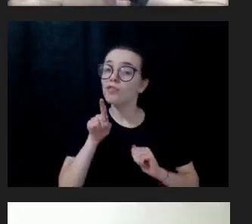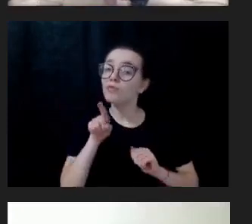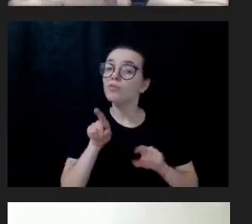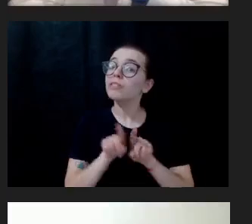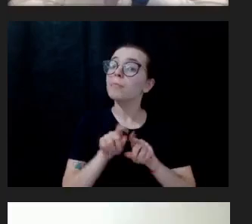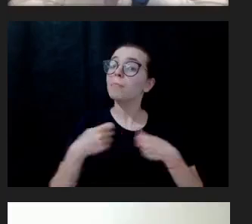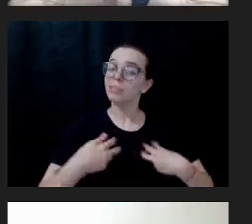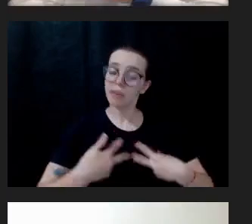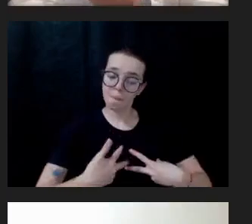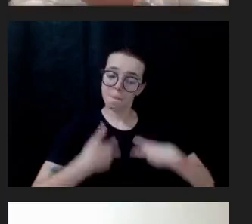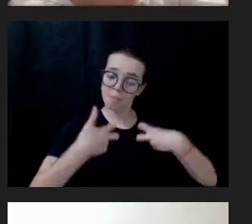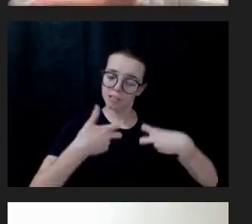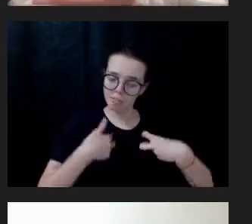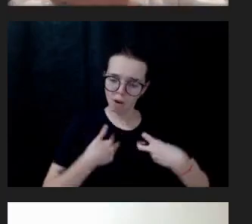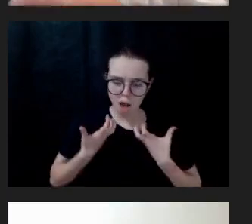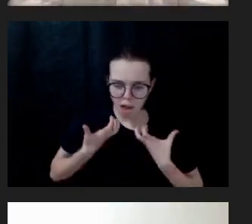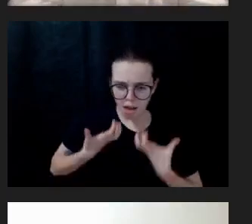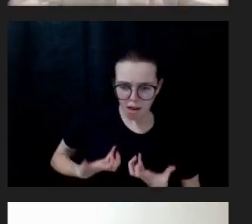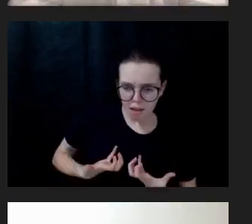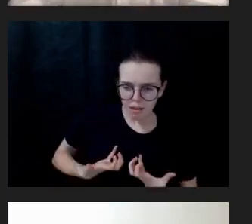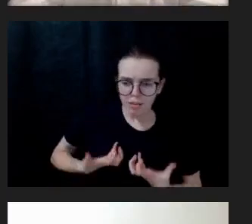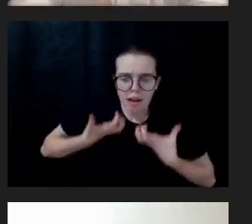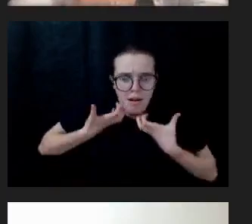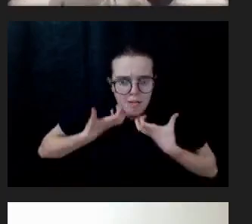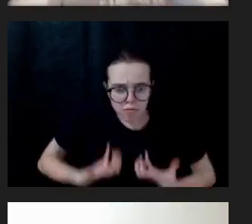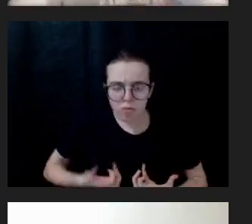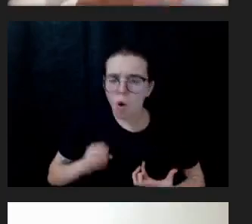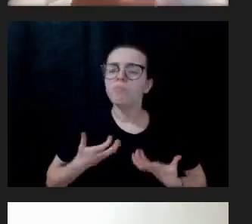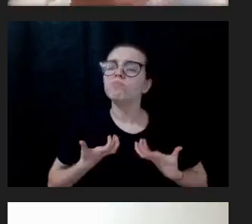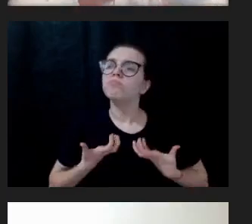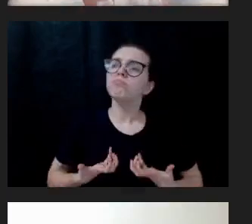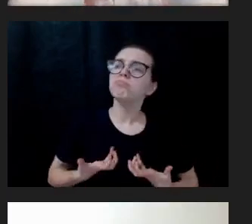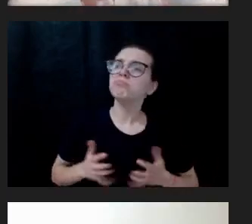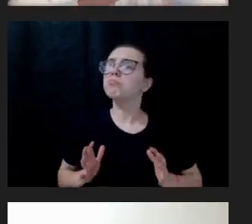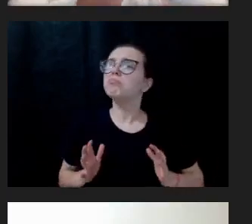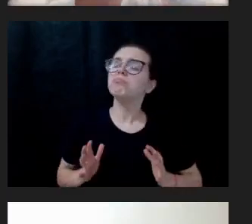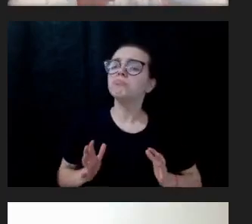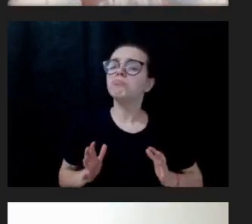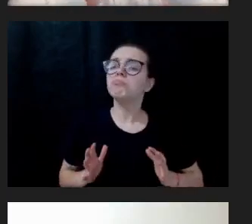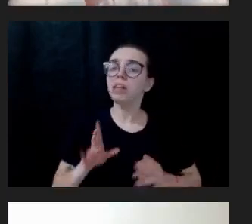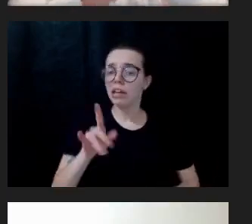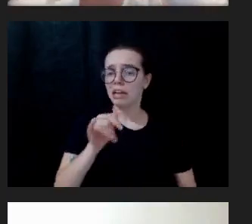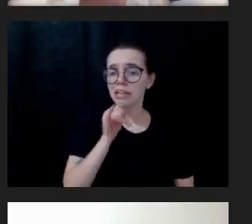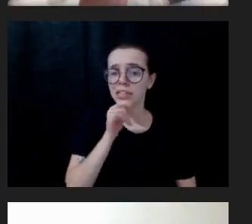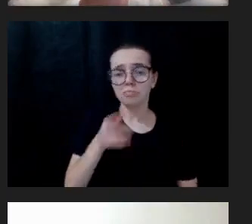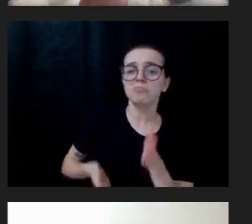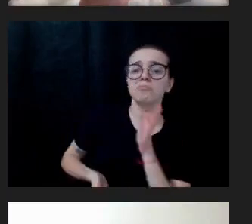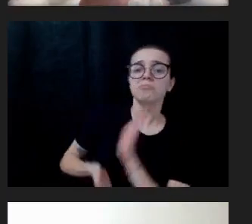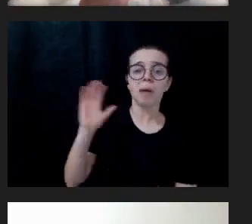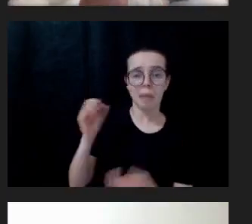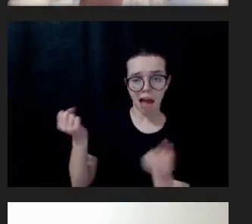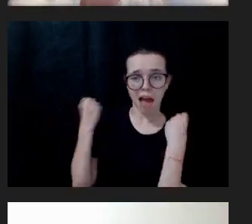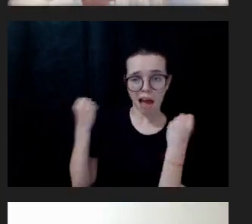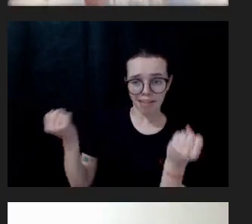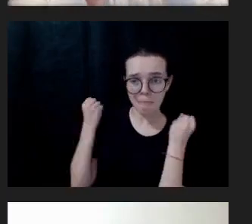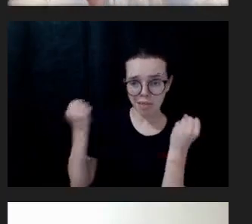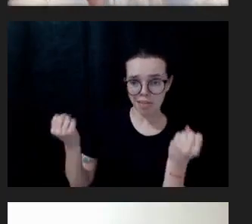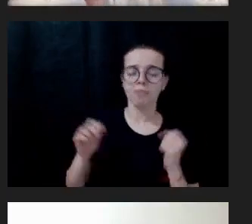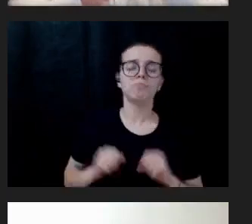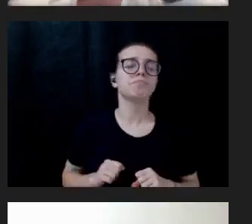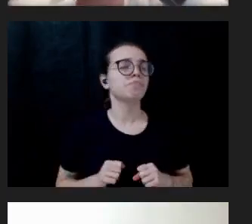Então, eu posso ir para a academia, né? E estar fazendo uma série ali que é